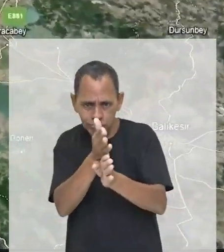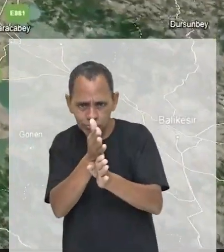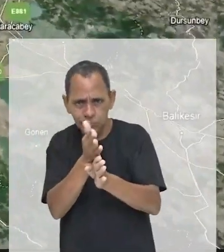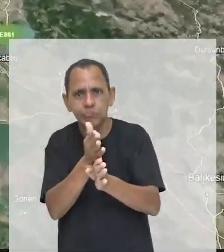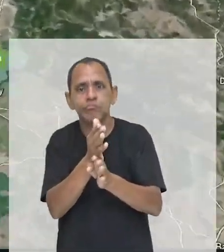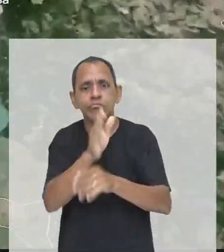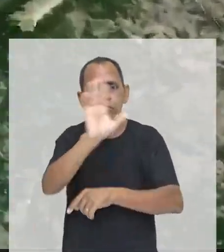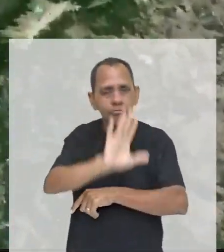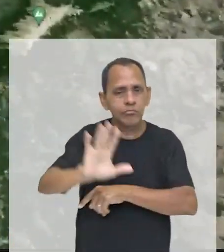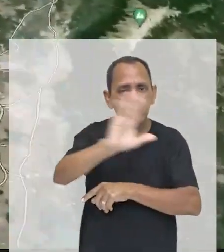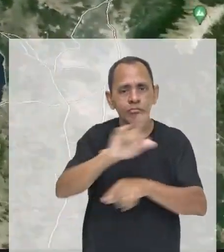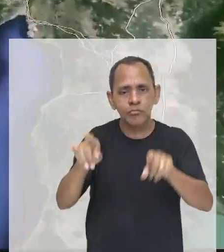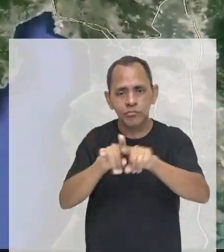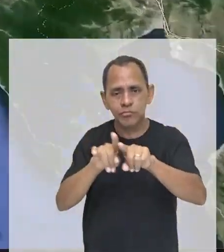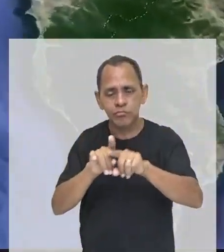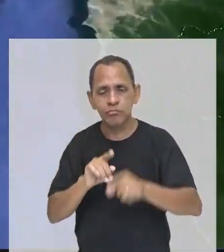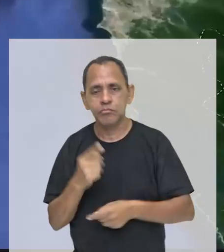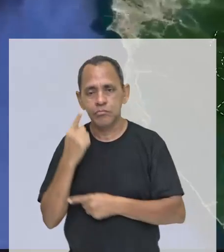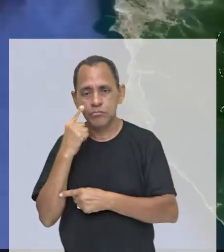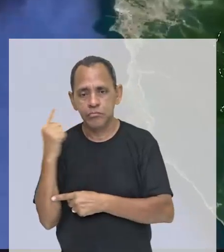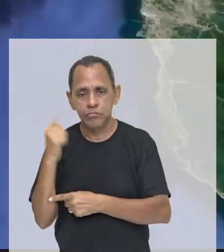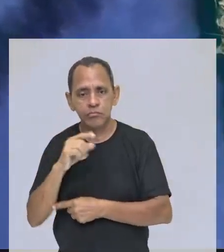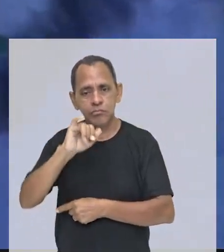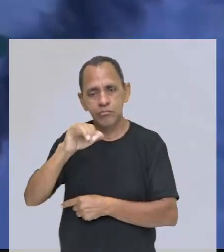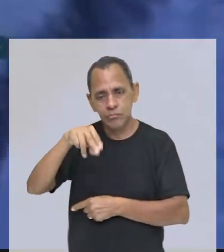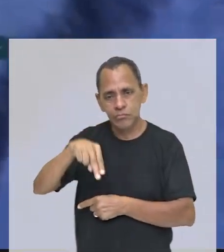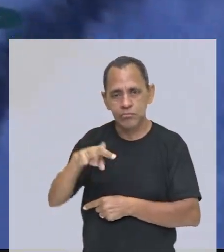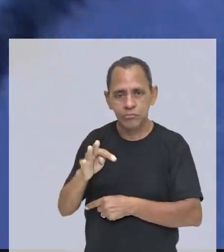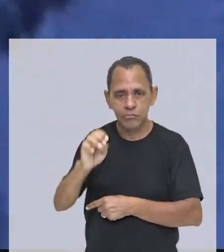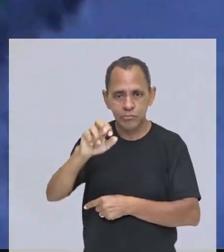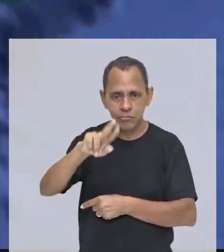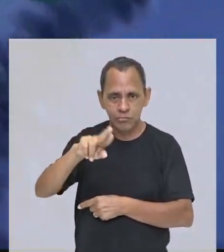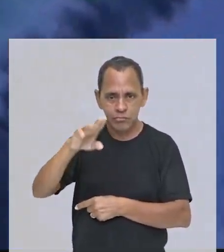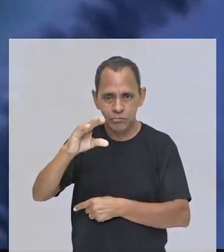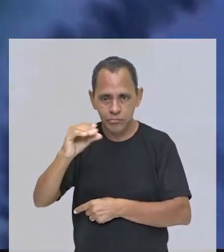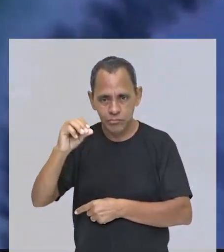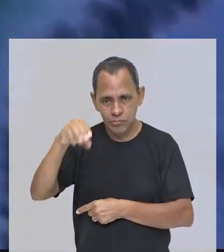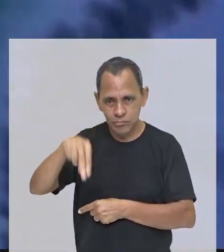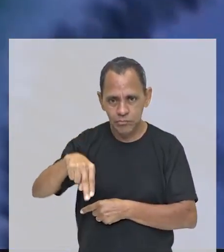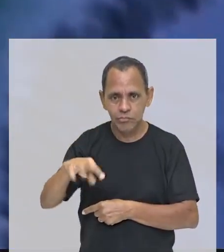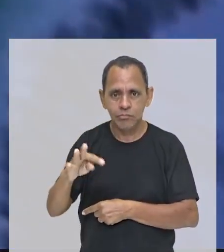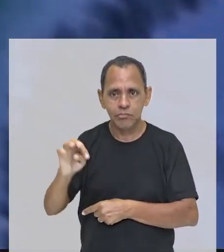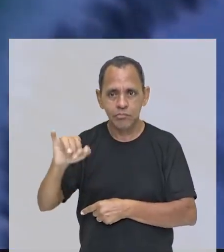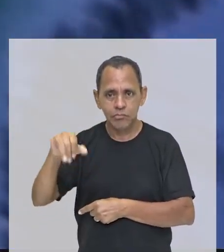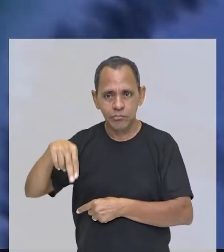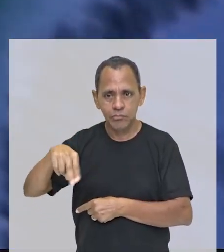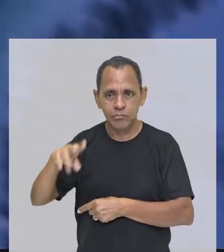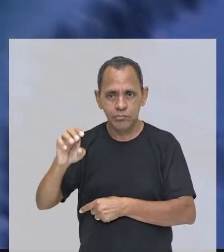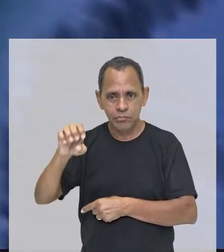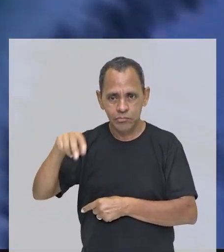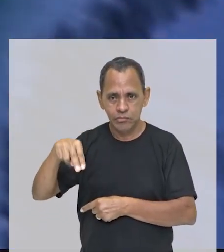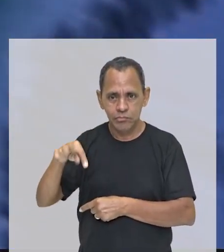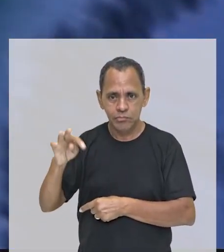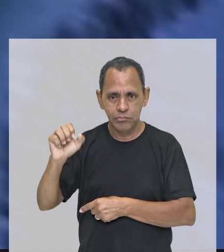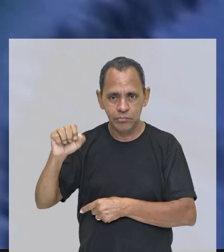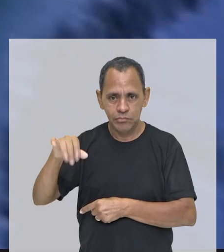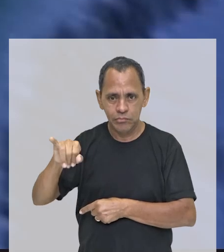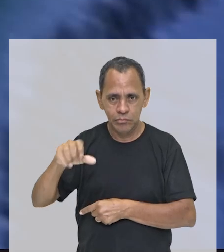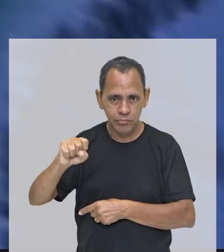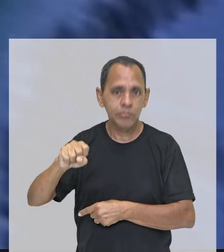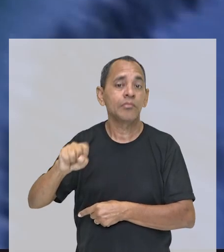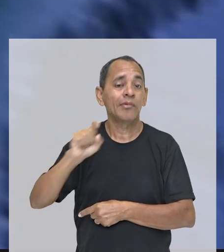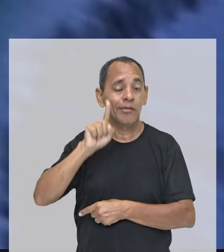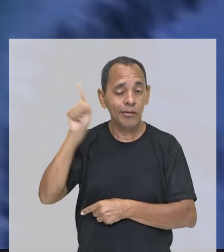divisões intercontinentais, lembrando que nós temos alguma relação com cidade estrangeira, lá na fronteira, na